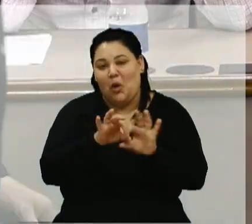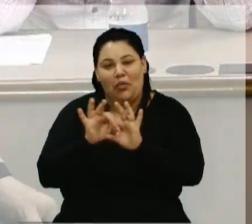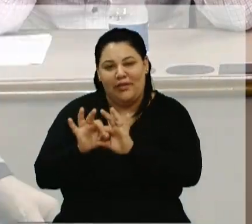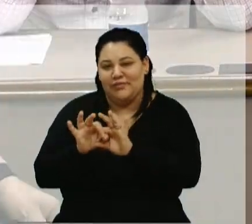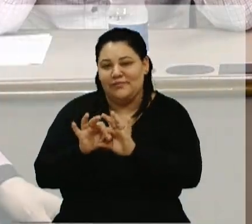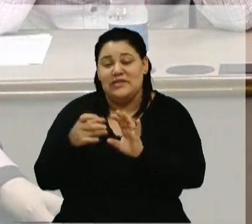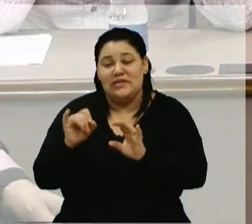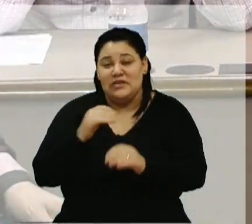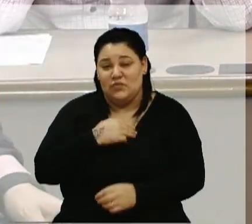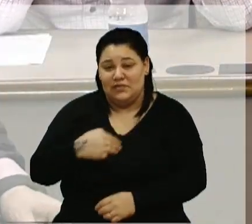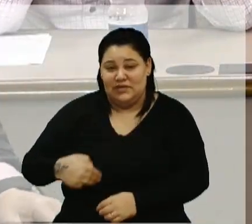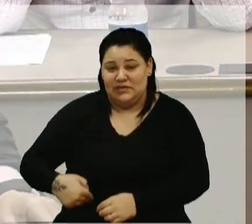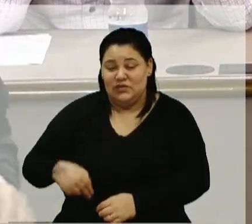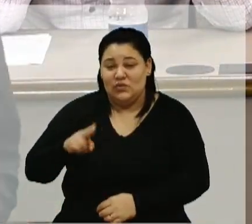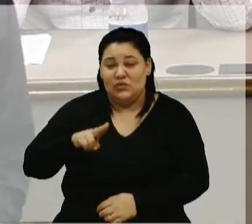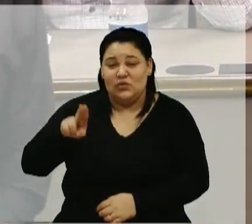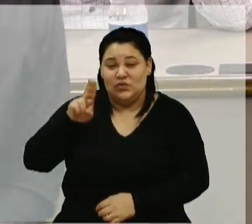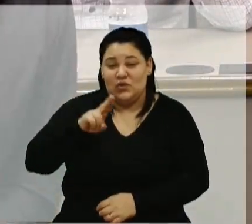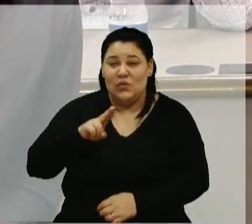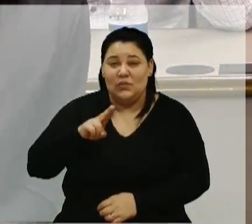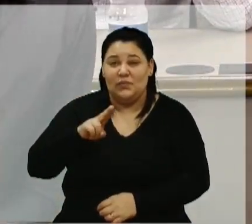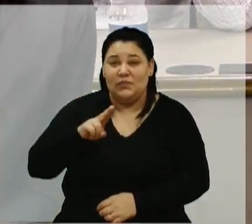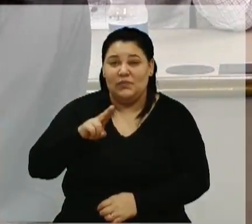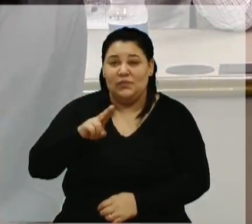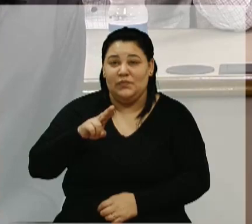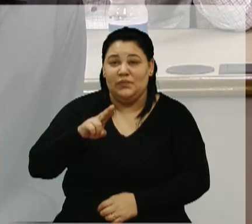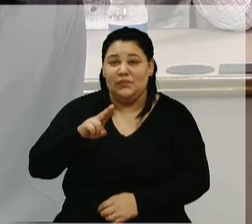ministro usou do Supremo